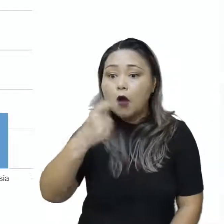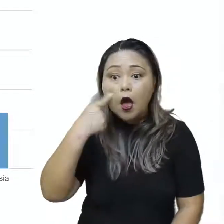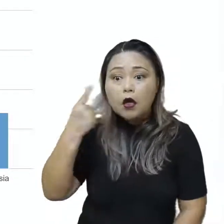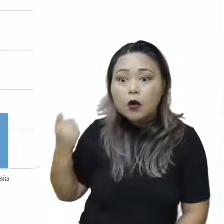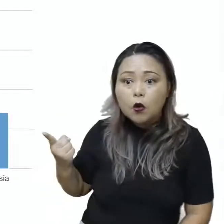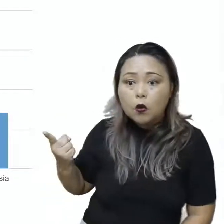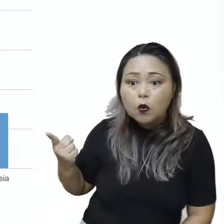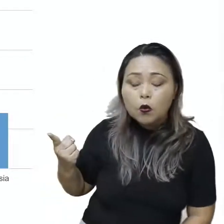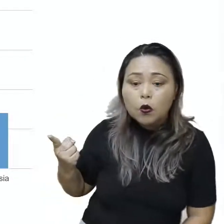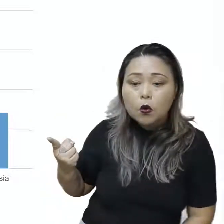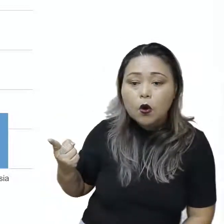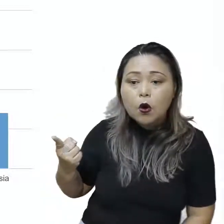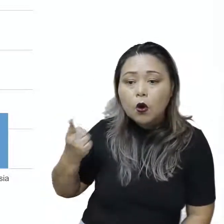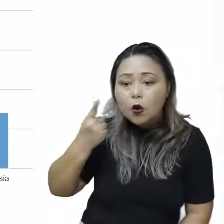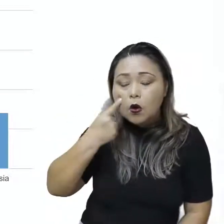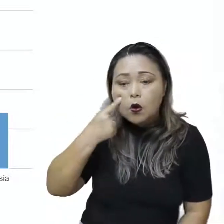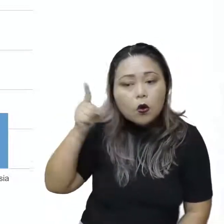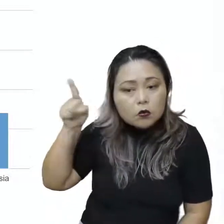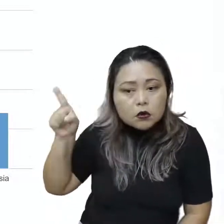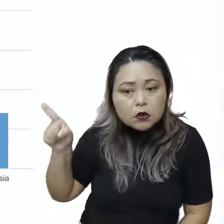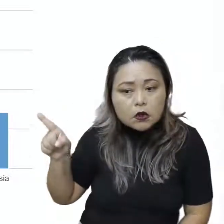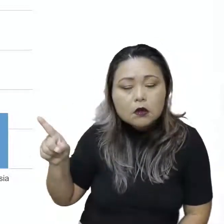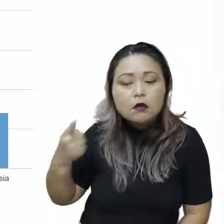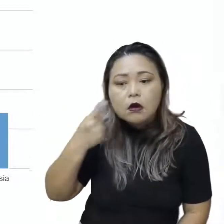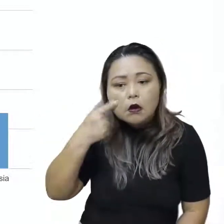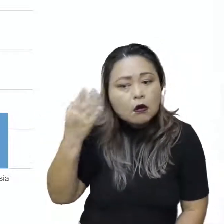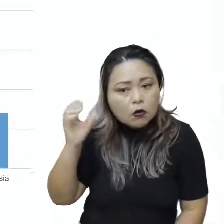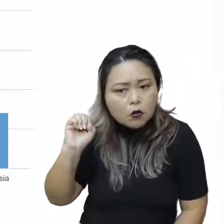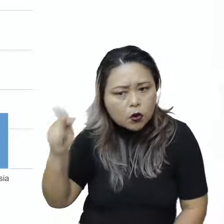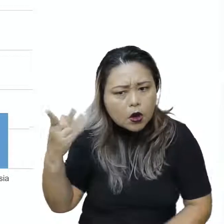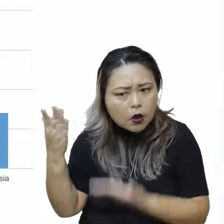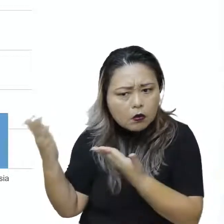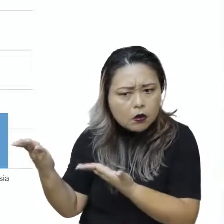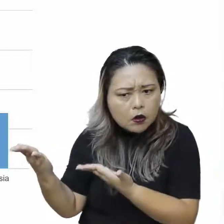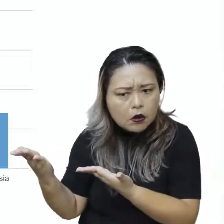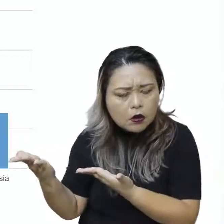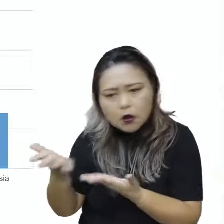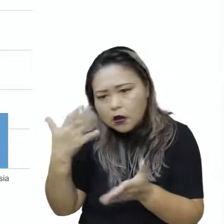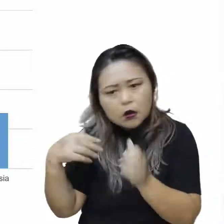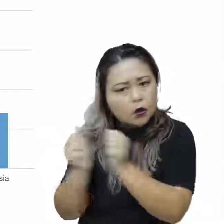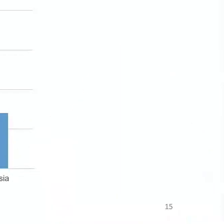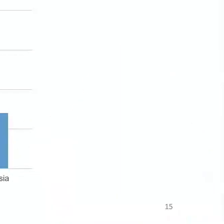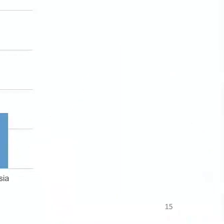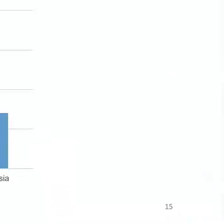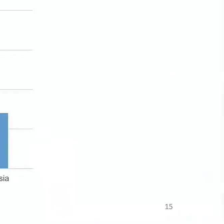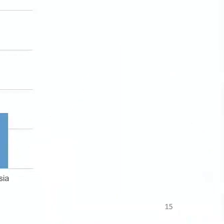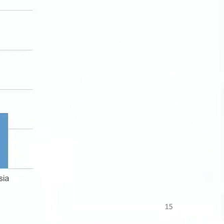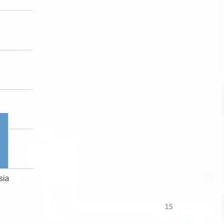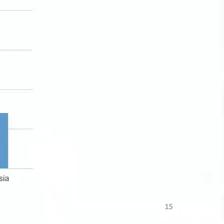ó. E vamos vir aqui nesse aqui, ok? Vem comigo aqui.